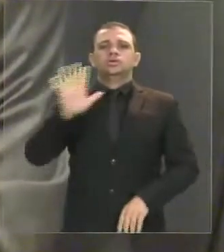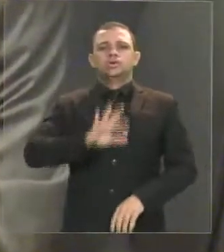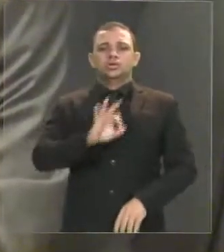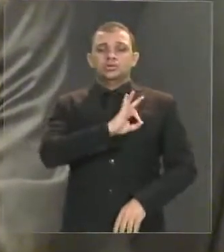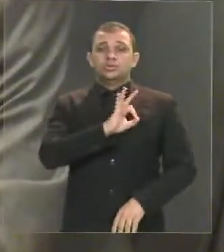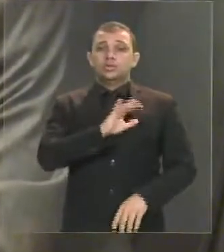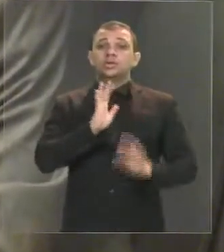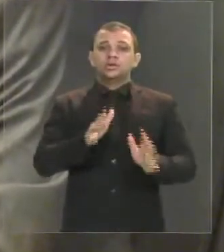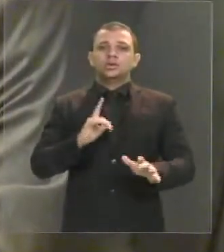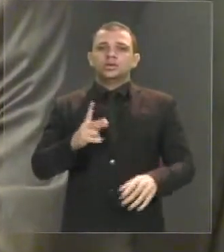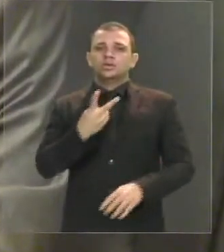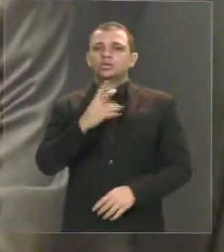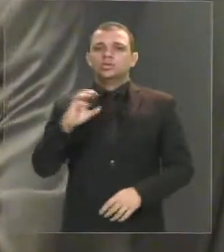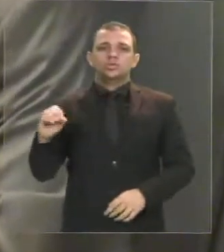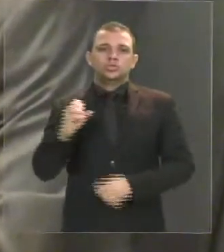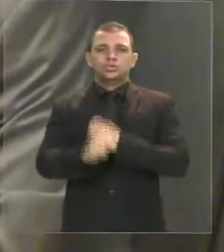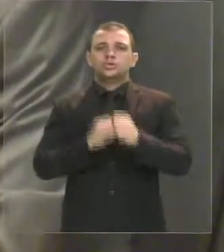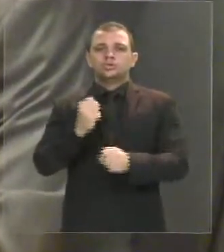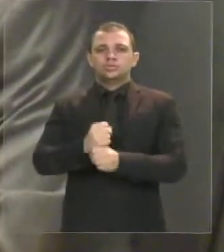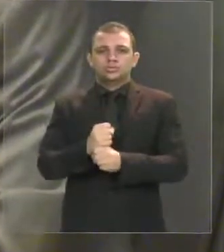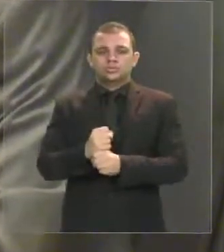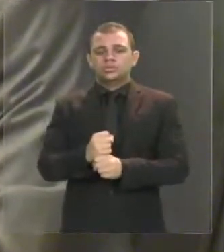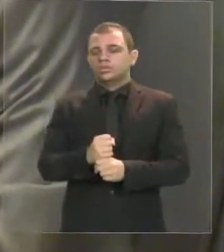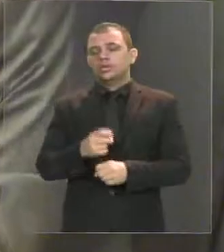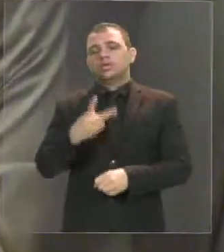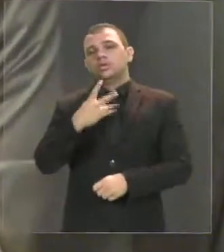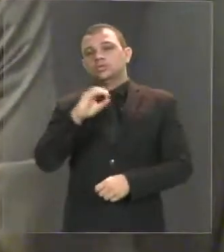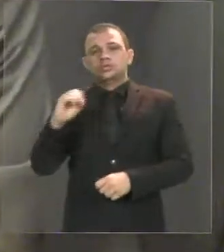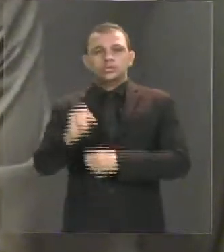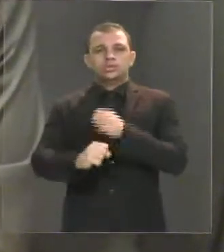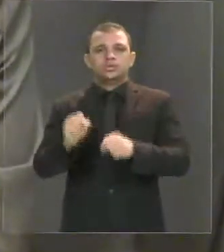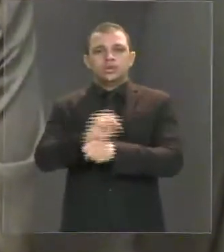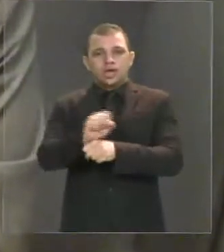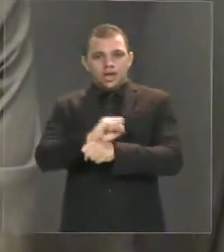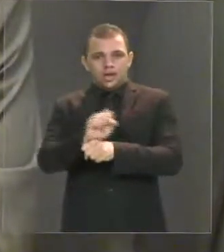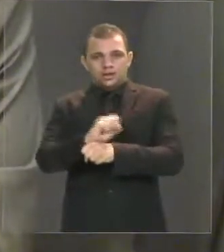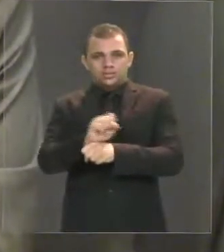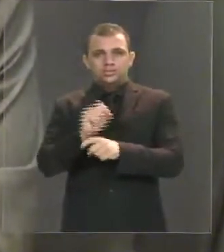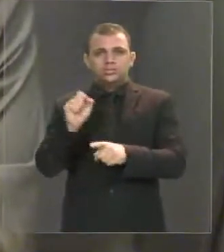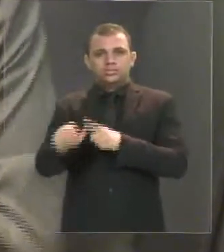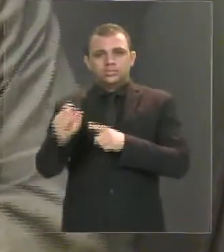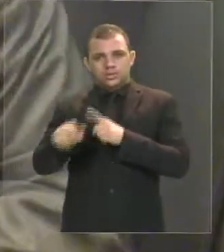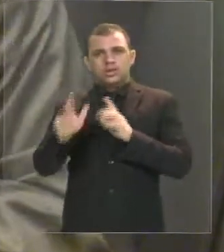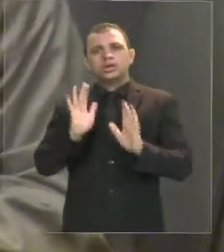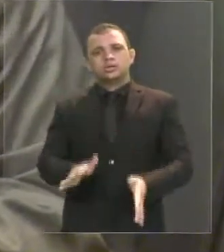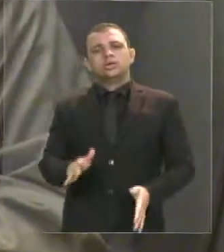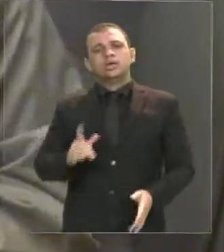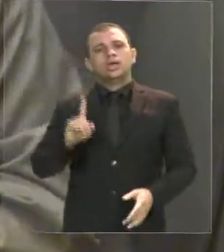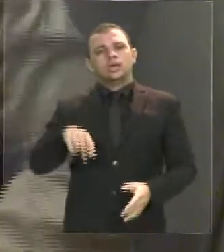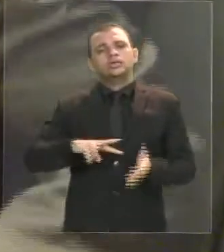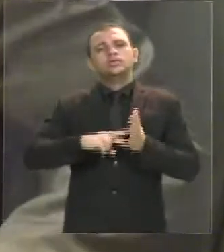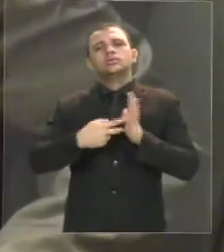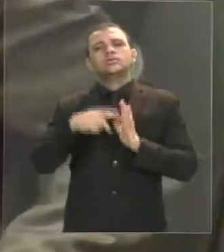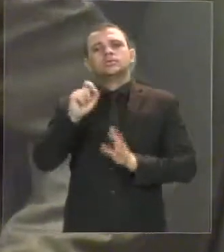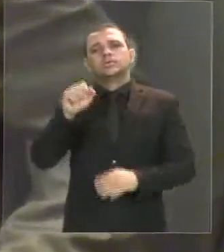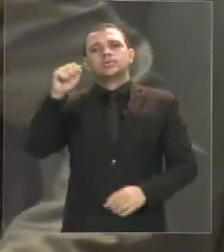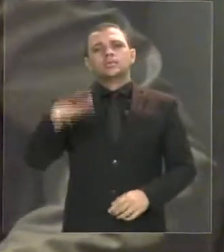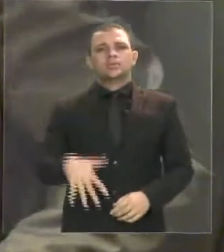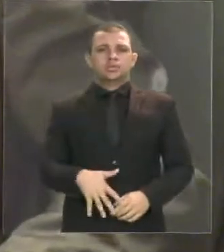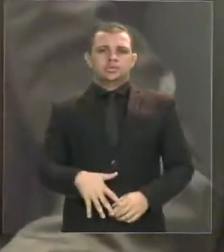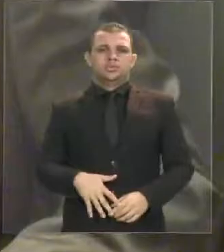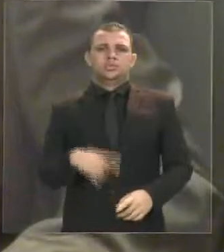viaturas locadas, de fato, que significa menos custo para o Estado. Eu vou dizer por quê. Porque se nós formos colocar a